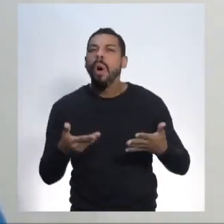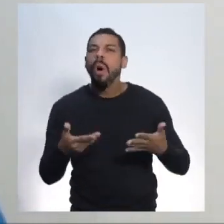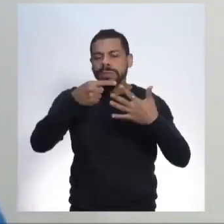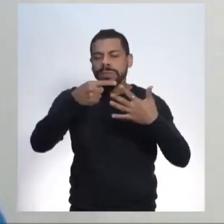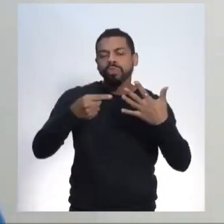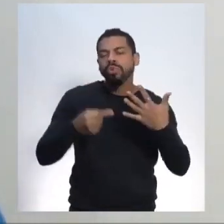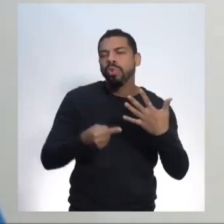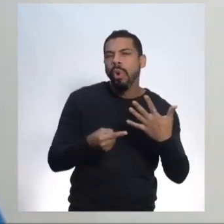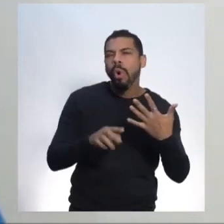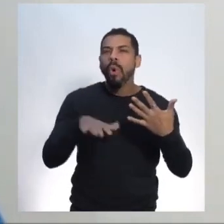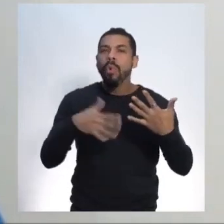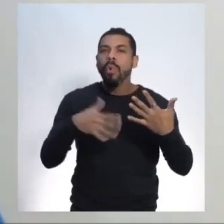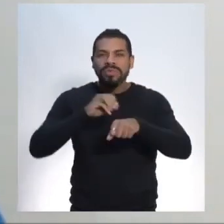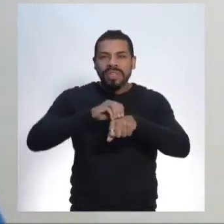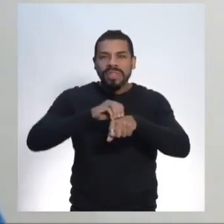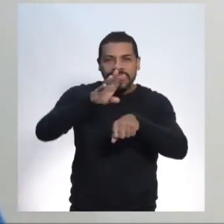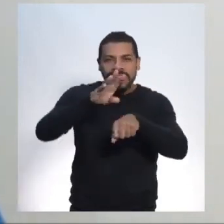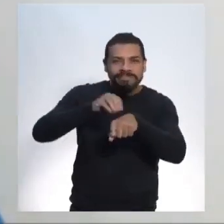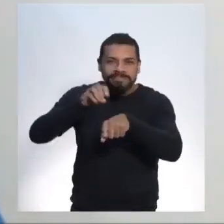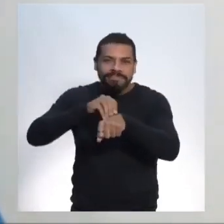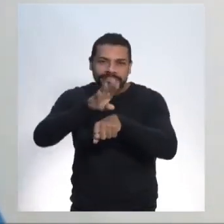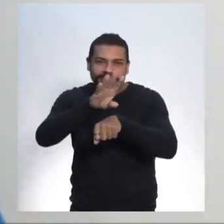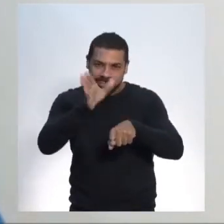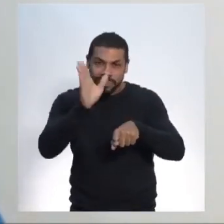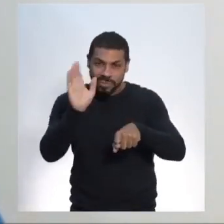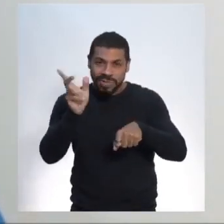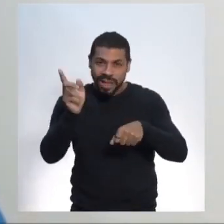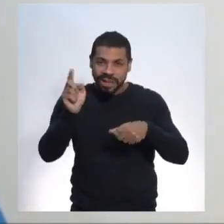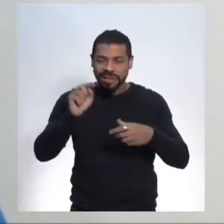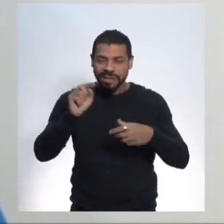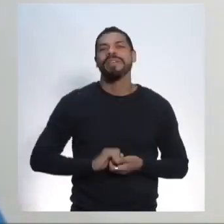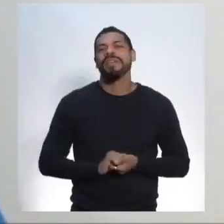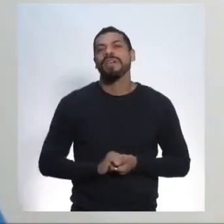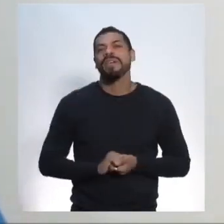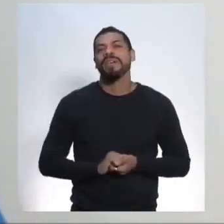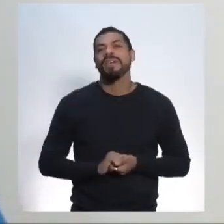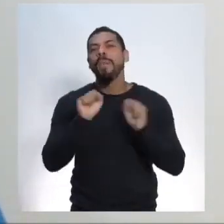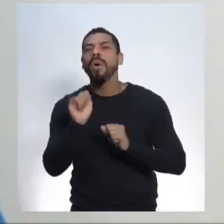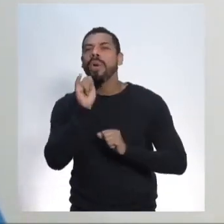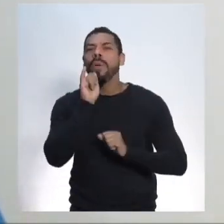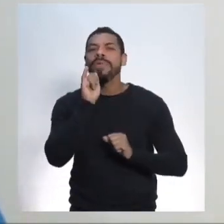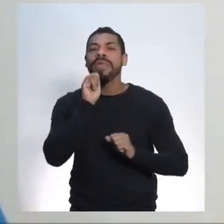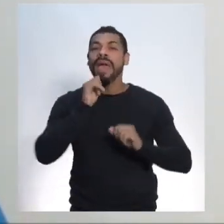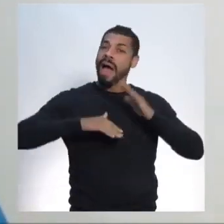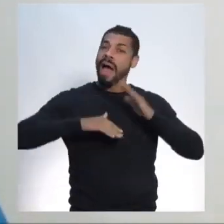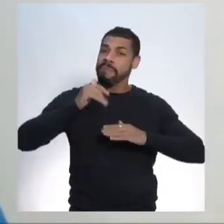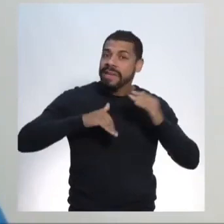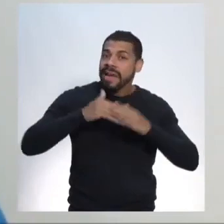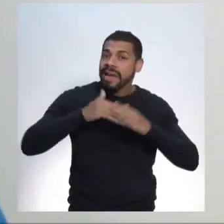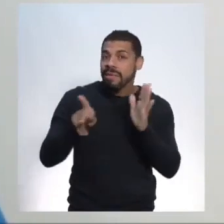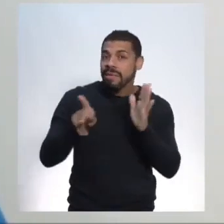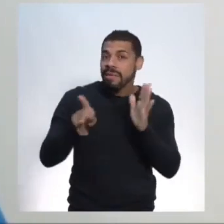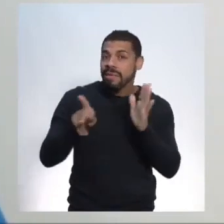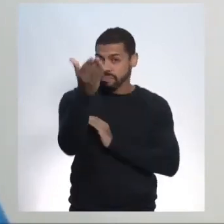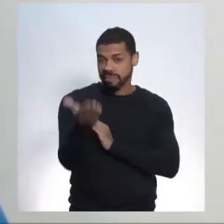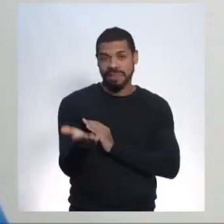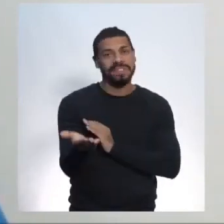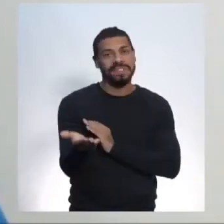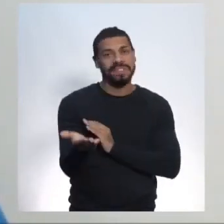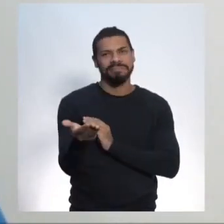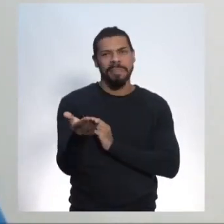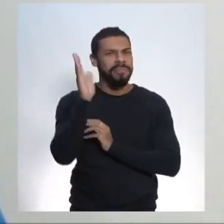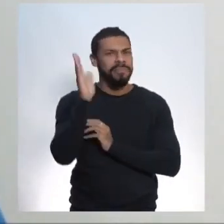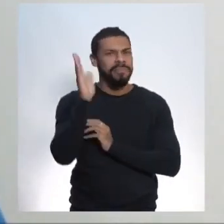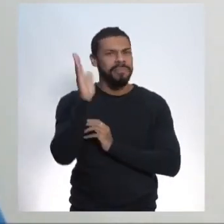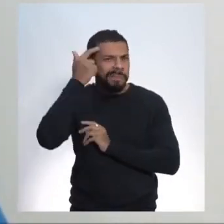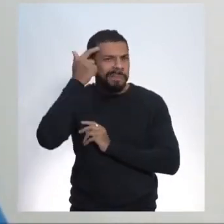Quais dessas sugestões que vocês listaram para essa persona que poderiam ser aplicadas por você pensando no seu projeto